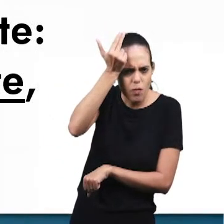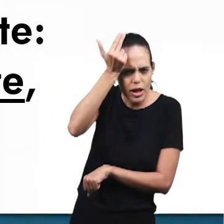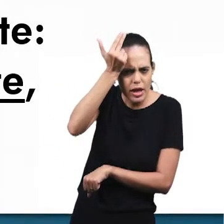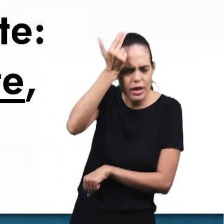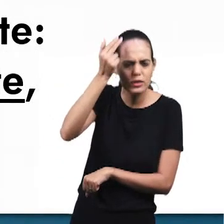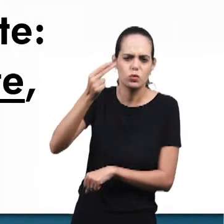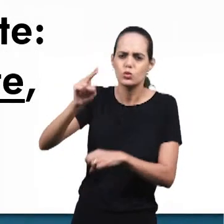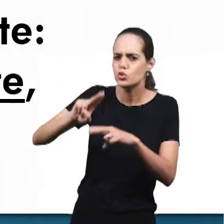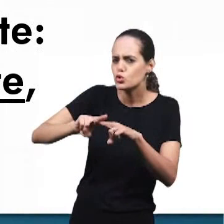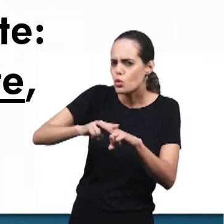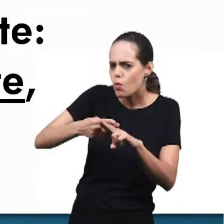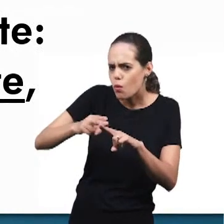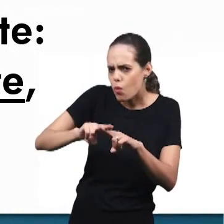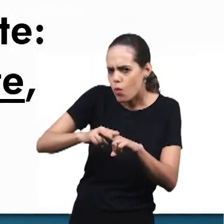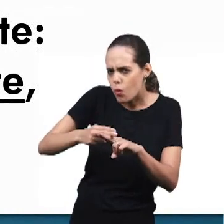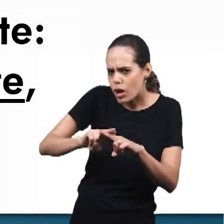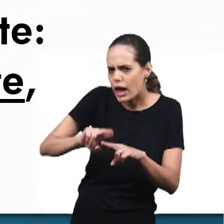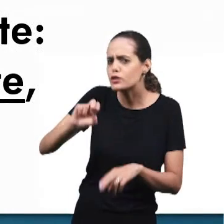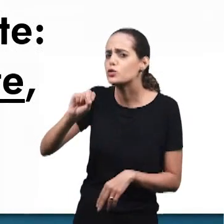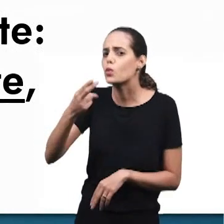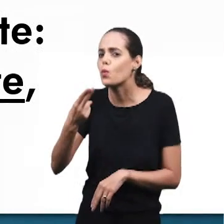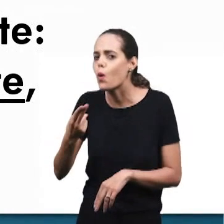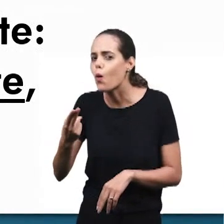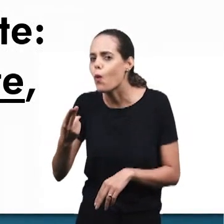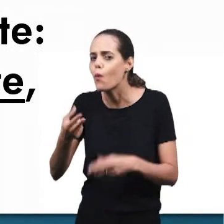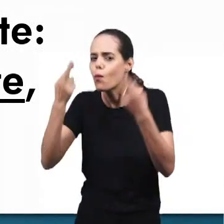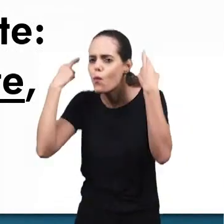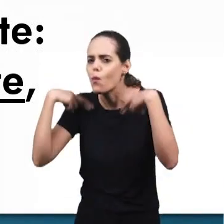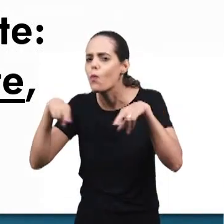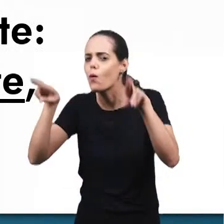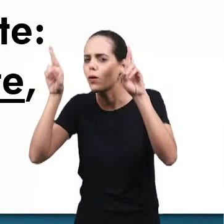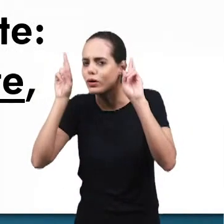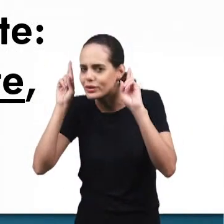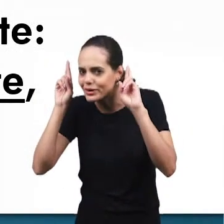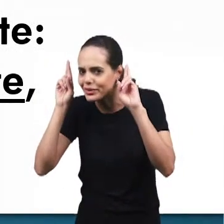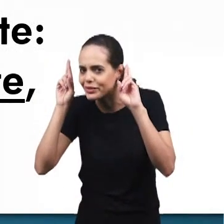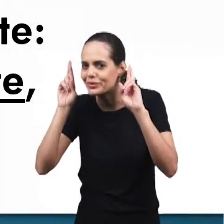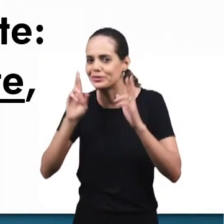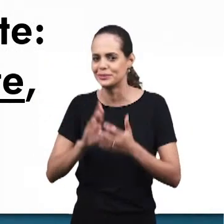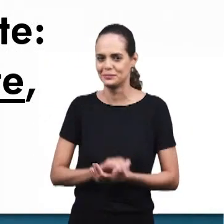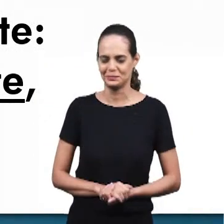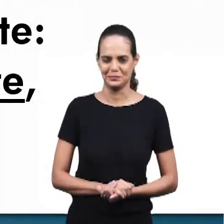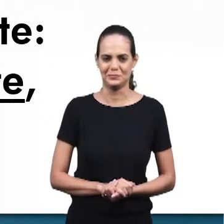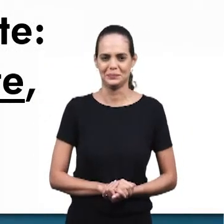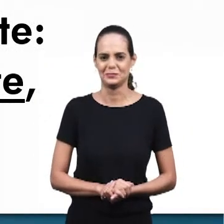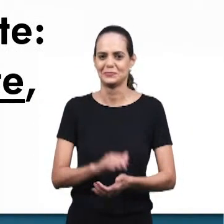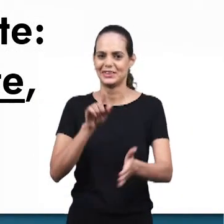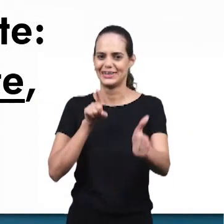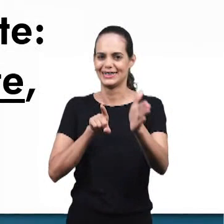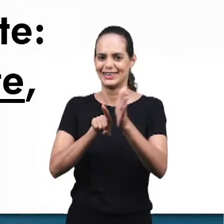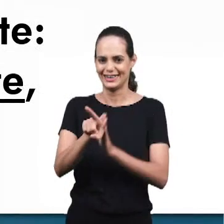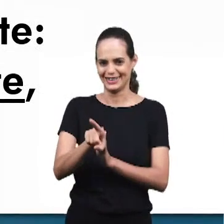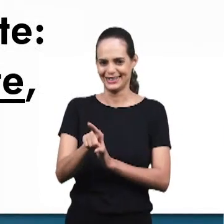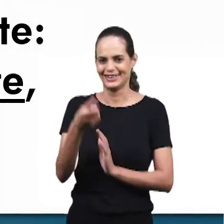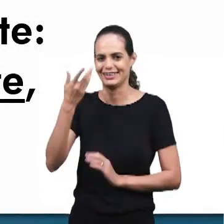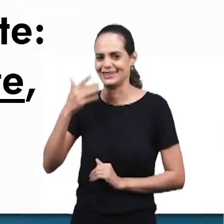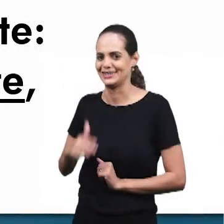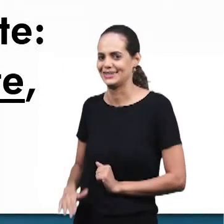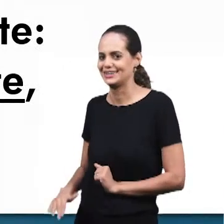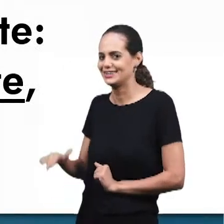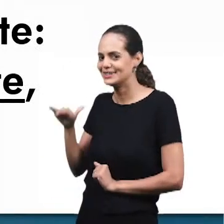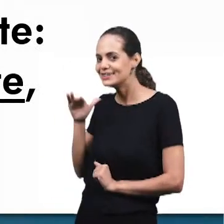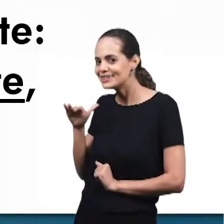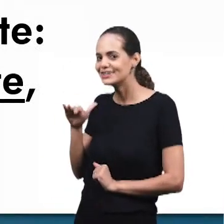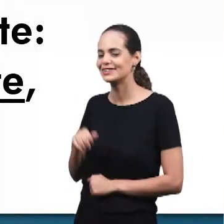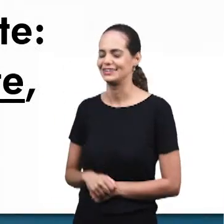de coelho, entre parênteses, de chocolate ou de cordeiro? Então isso aqui é uma pergunta para as